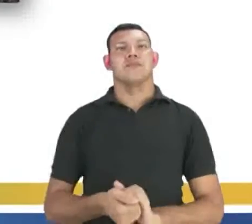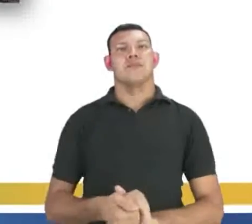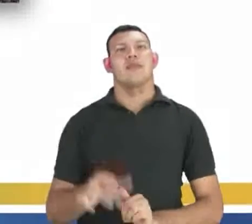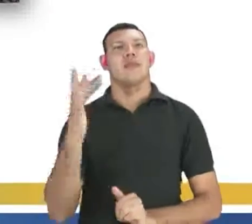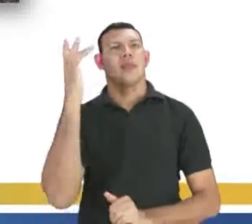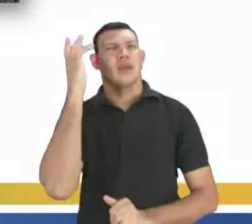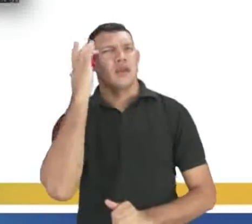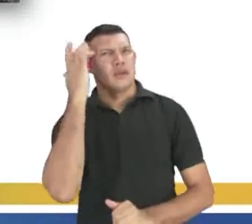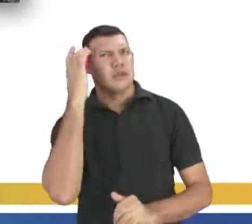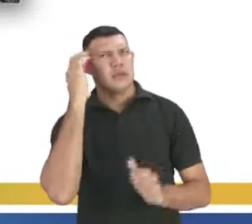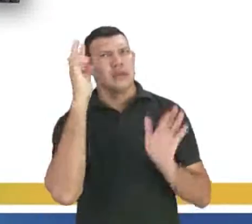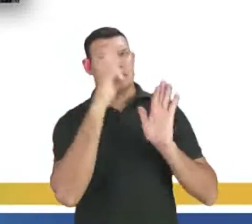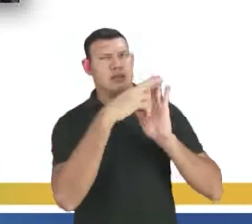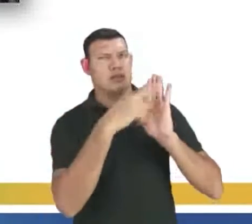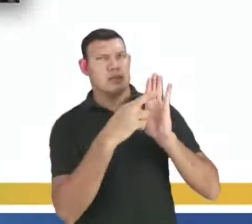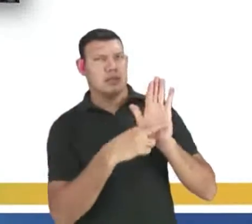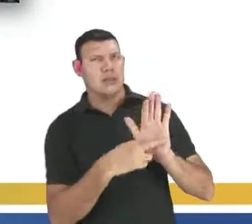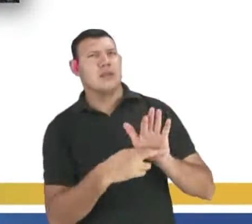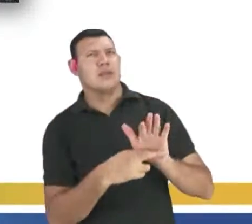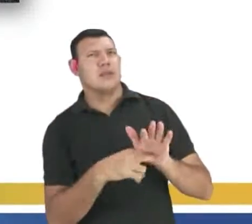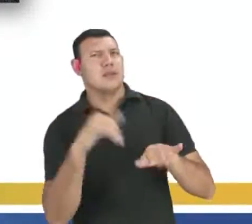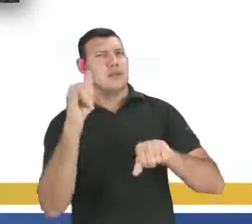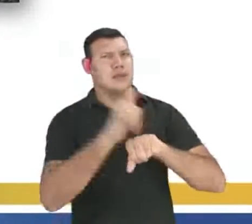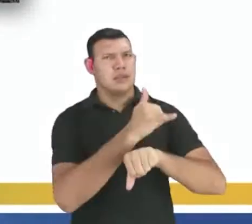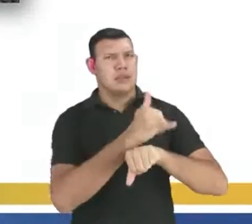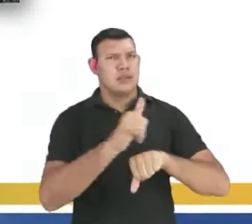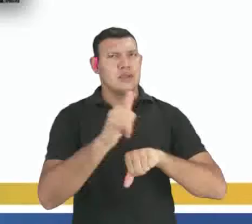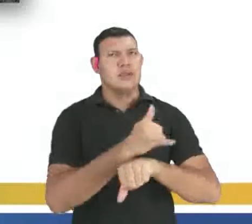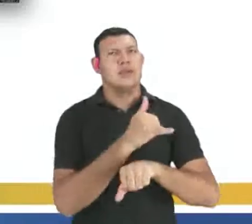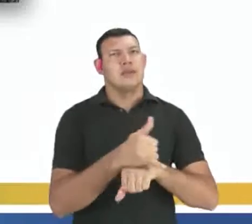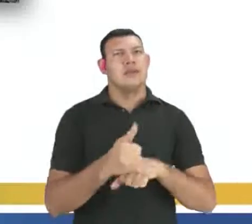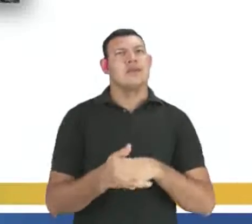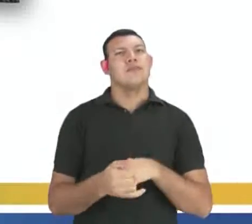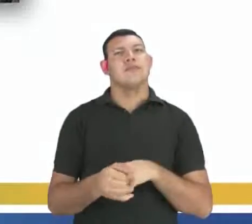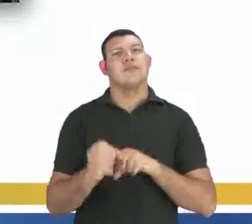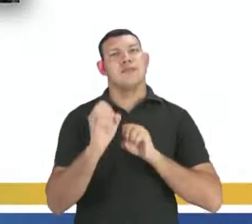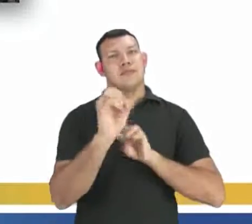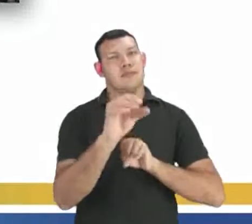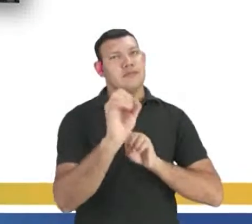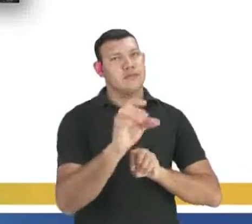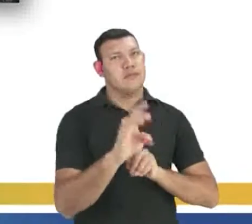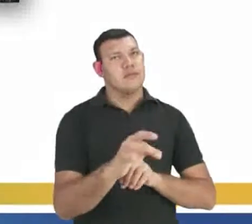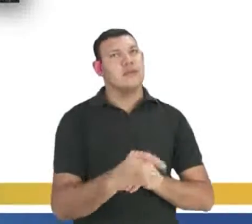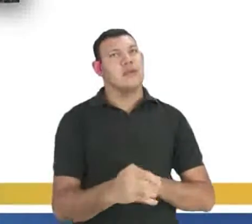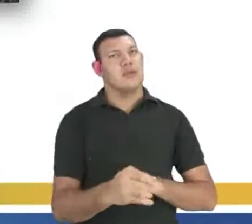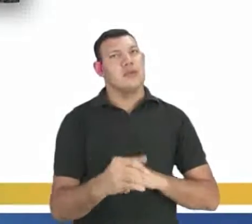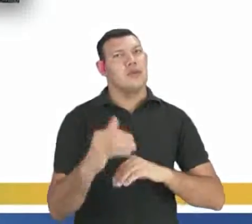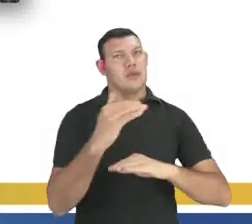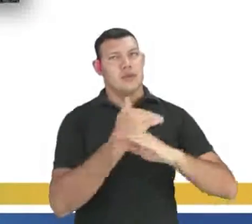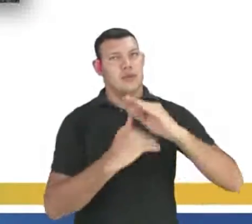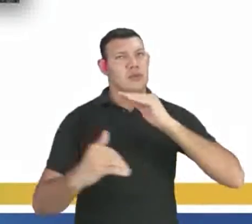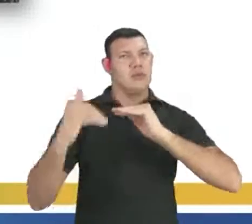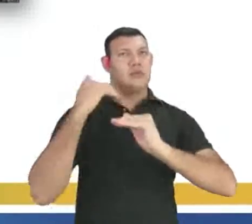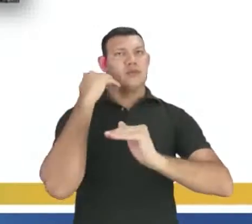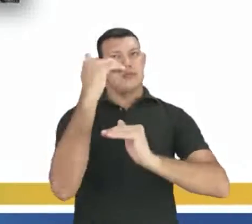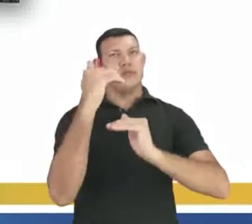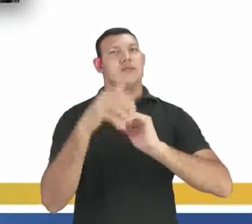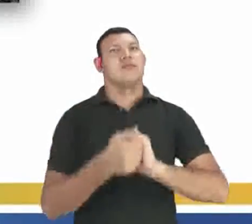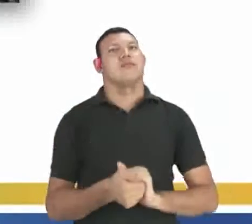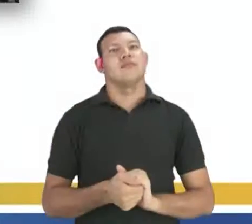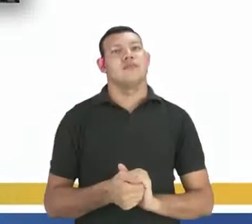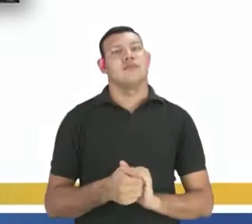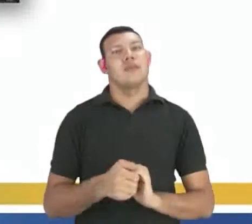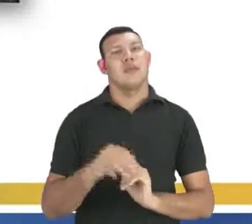Pensando que regras e técnicas são passadas por alguém mais graduado, podendo ser chamado de mestre, professor ou